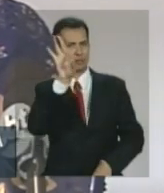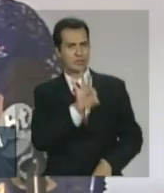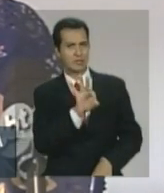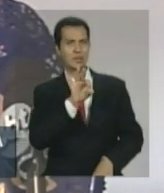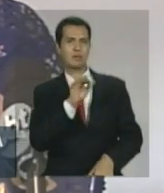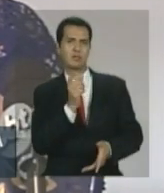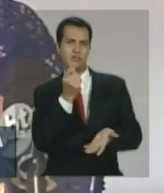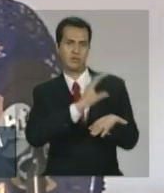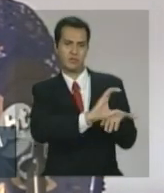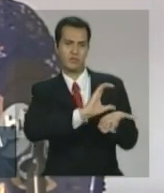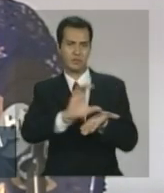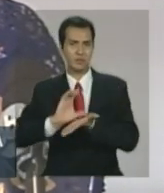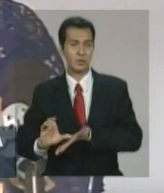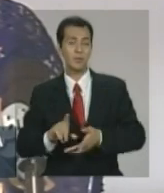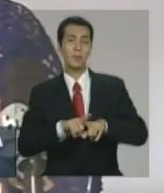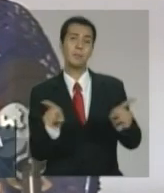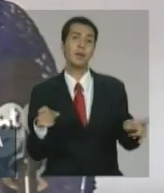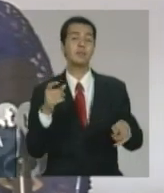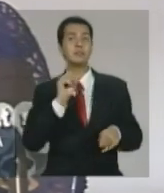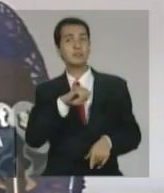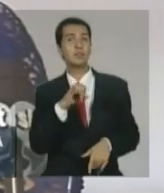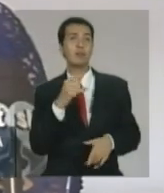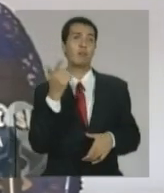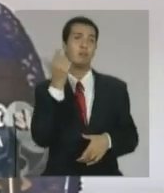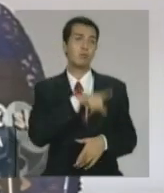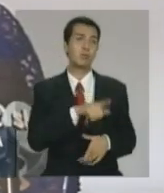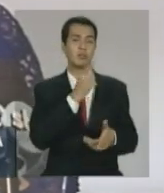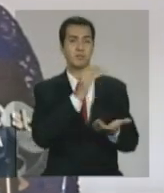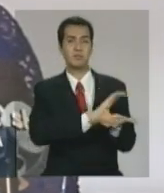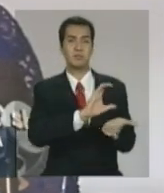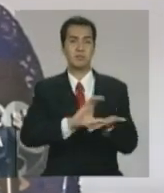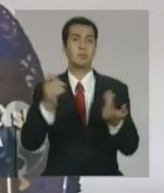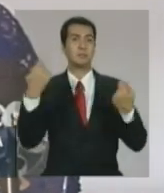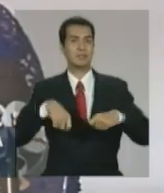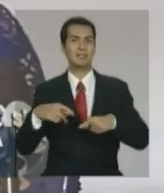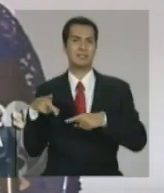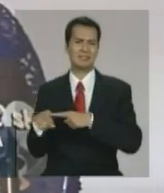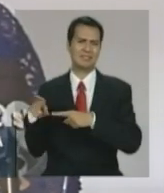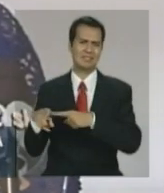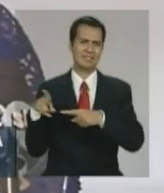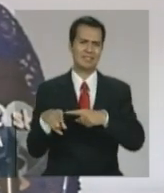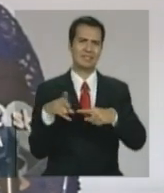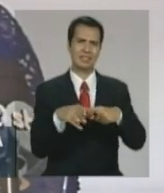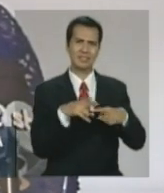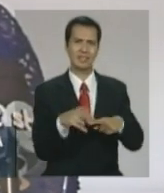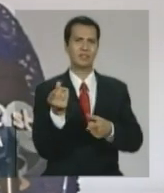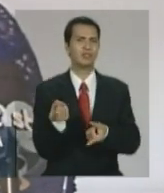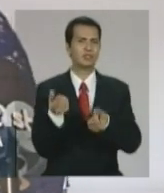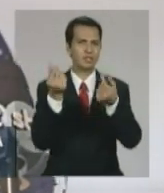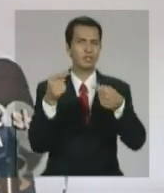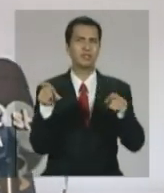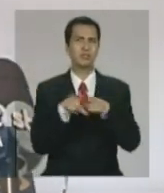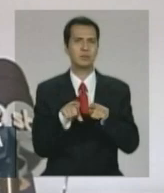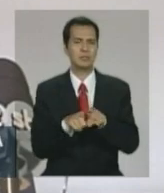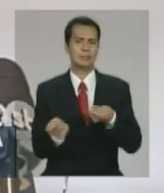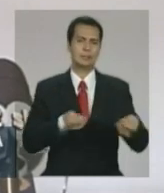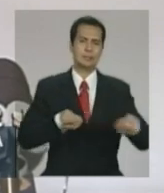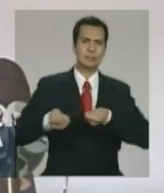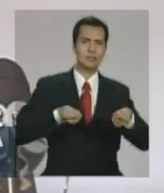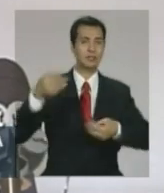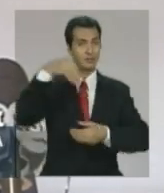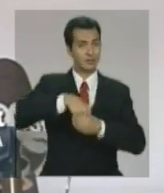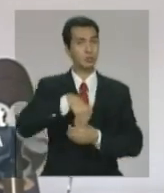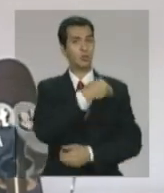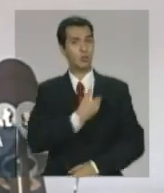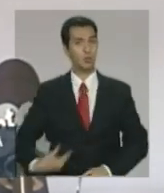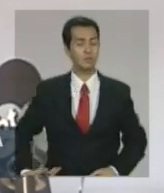vamos conseguir aumentar a taxa de investimento se houver cortes adicionais e fortes nos gastos do governo. A senhora concorda? Depende